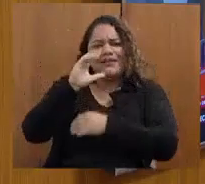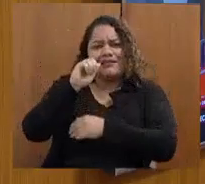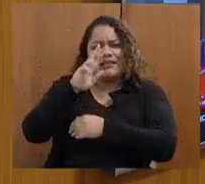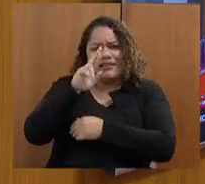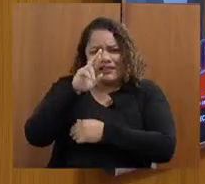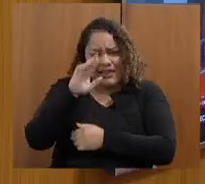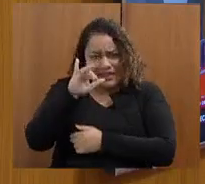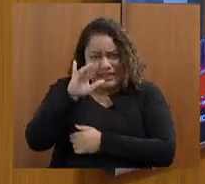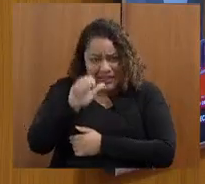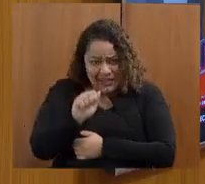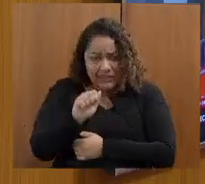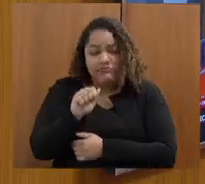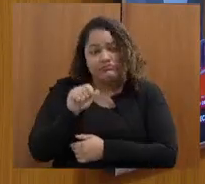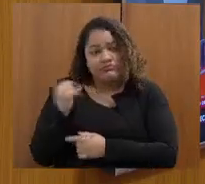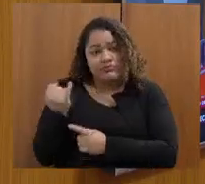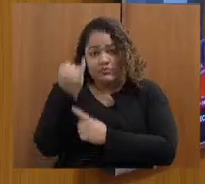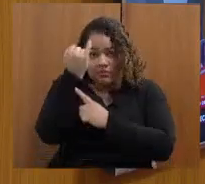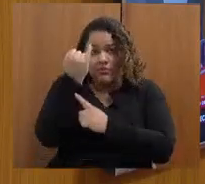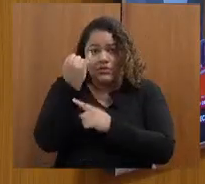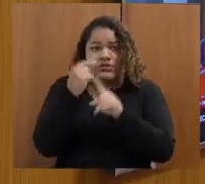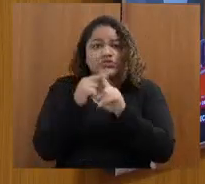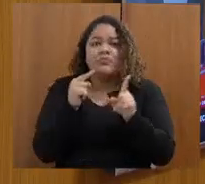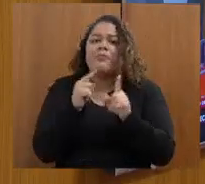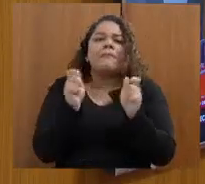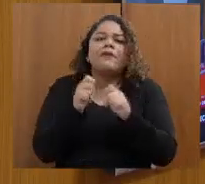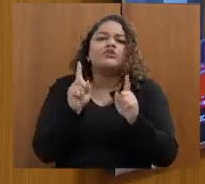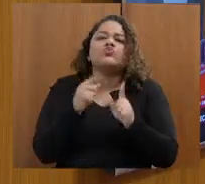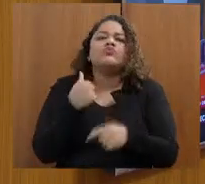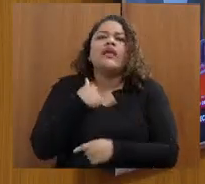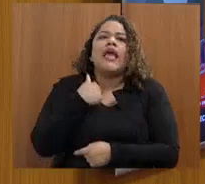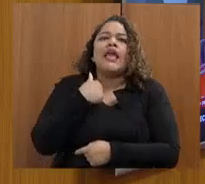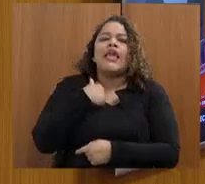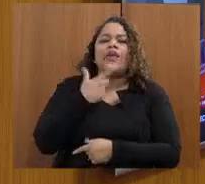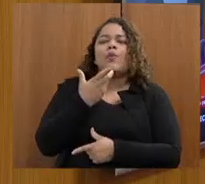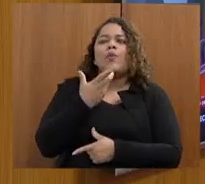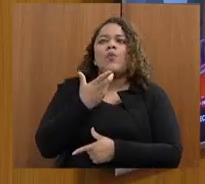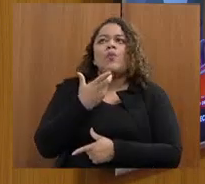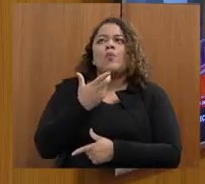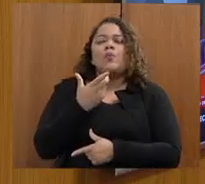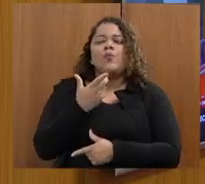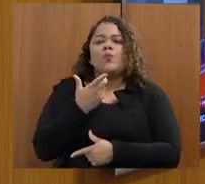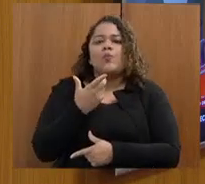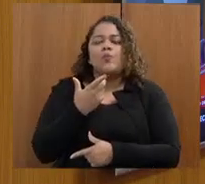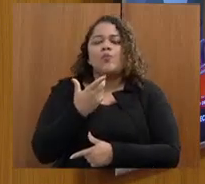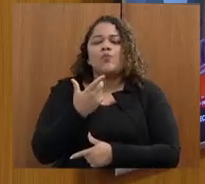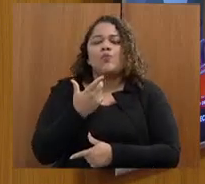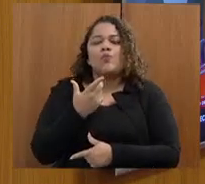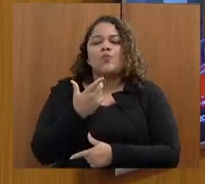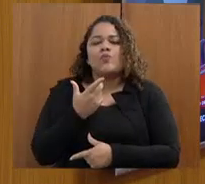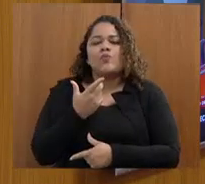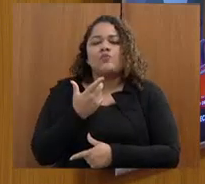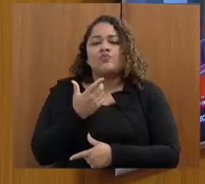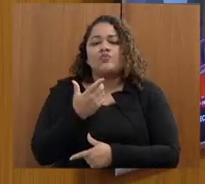não me dá uma uma carta branca para que eu possa é simplesmente